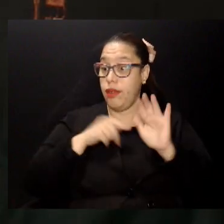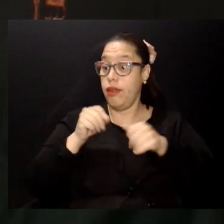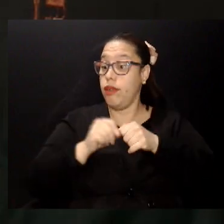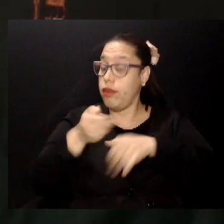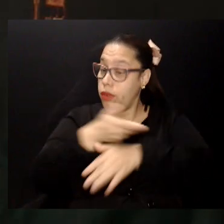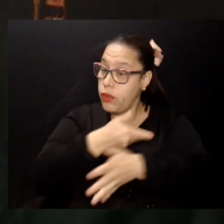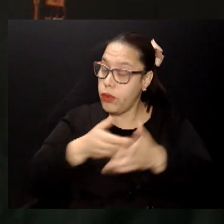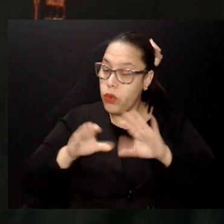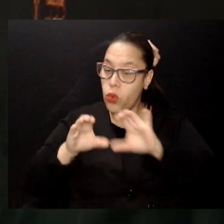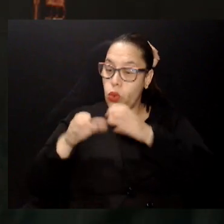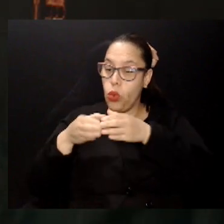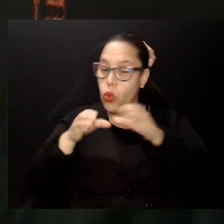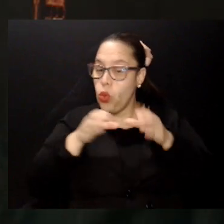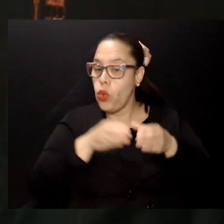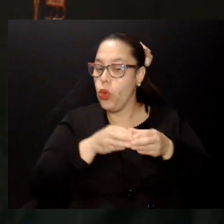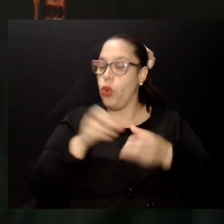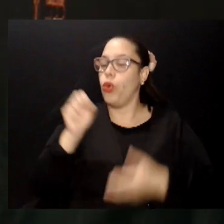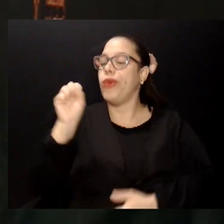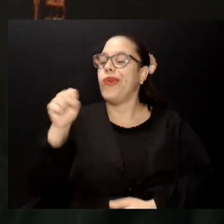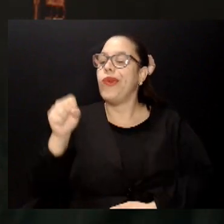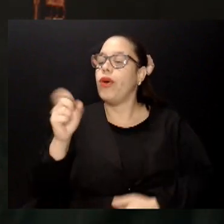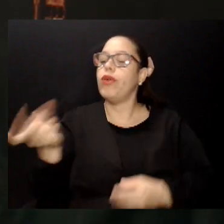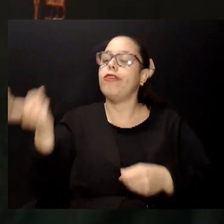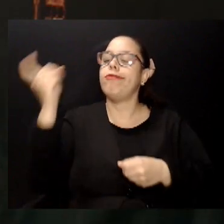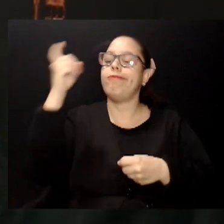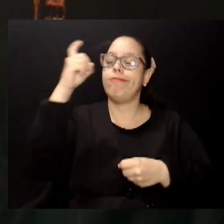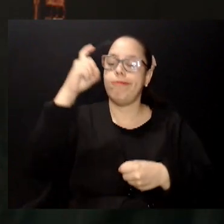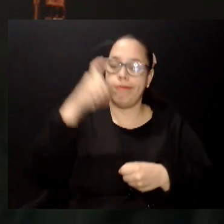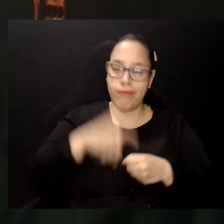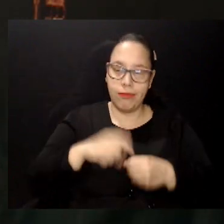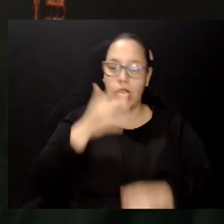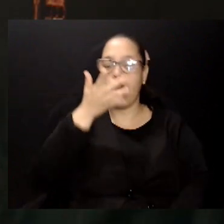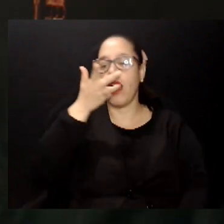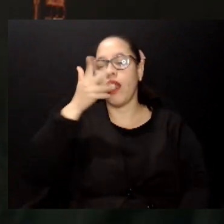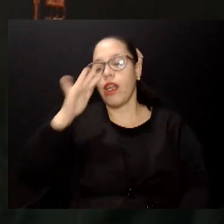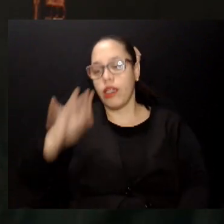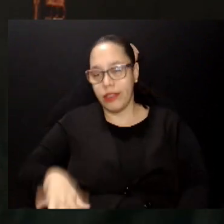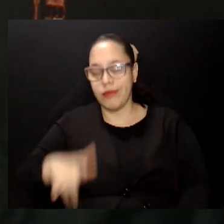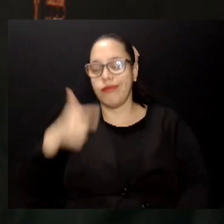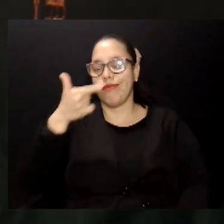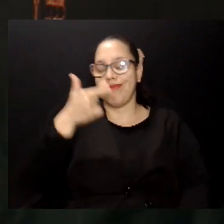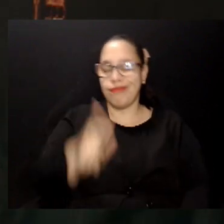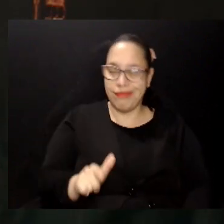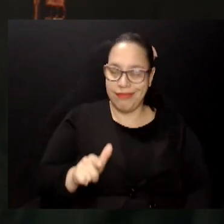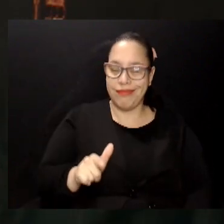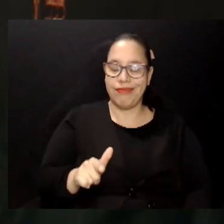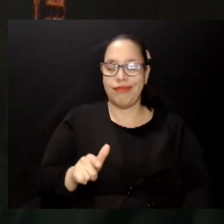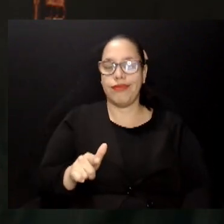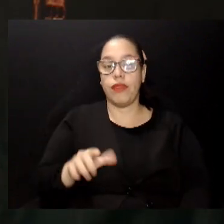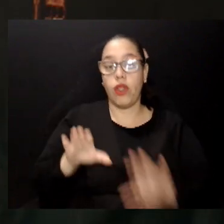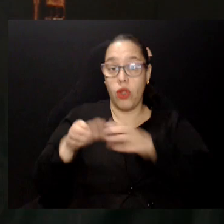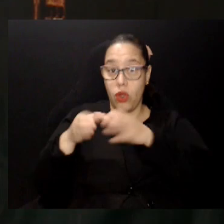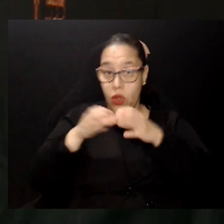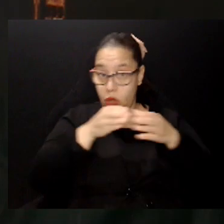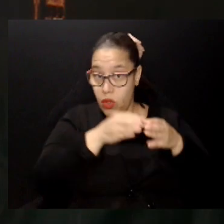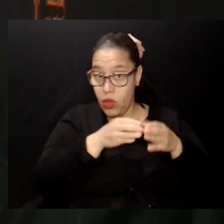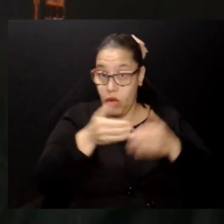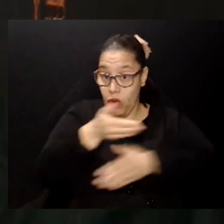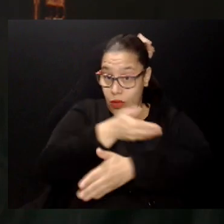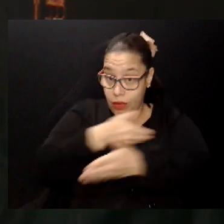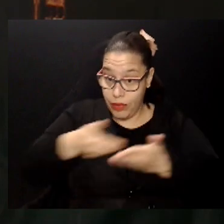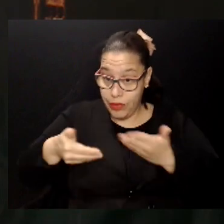né? Sim. E aí a gente volta lá na infância de novo, porque quando a gente fala em grupo e fazer parte, a gente vê muito